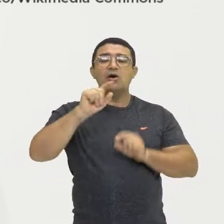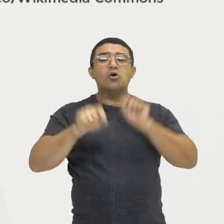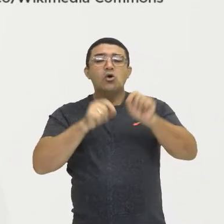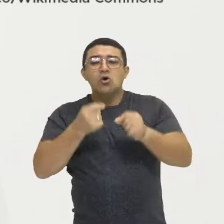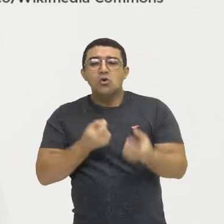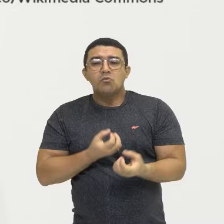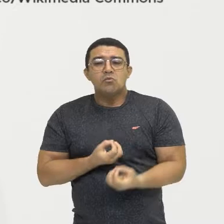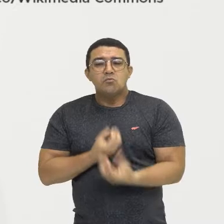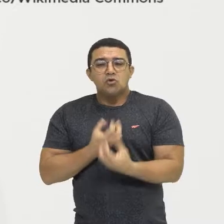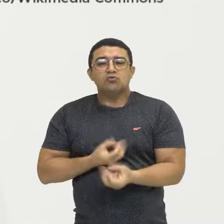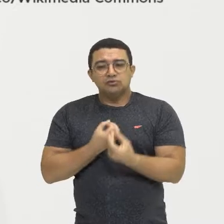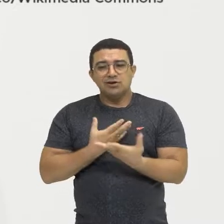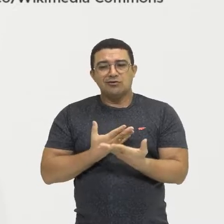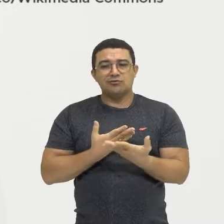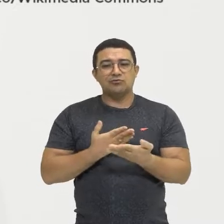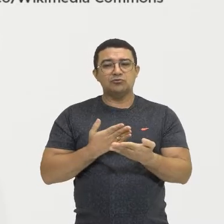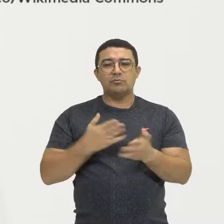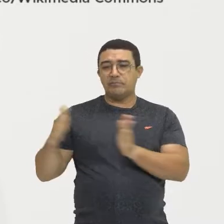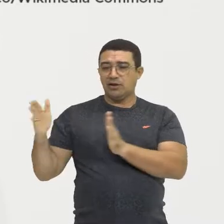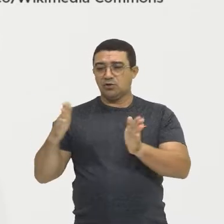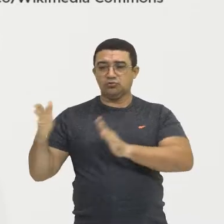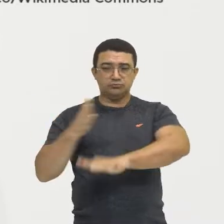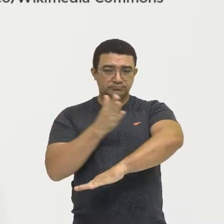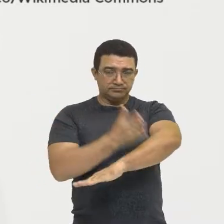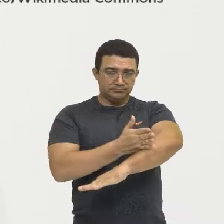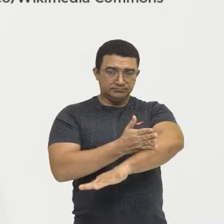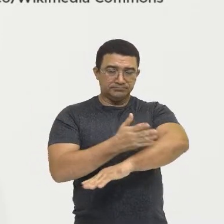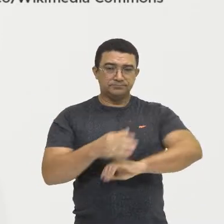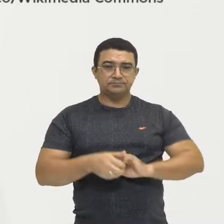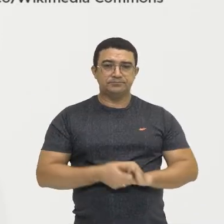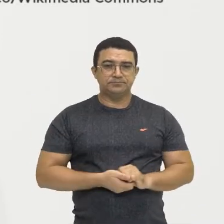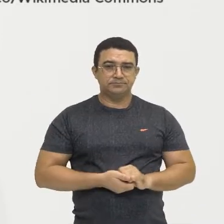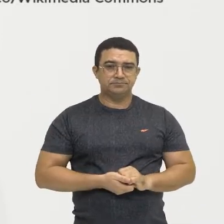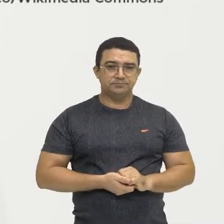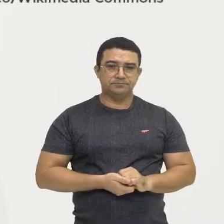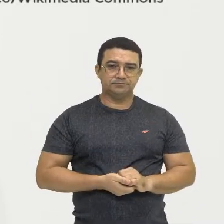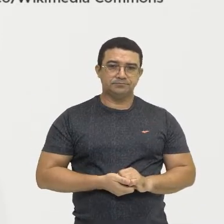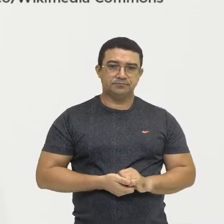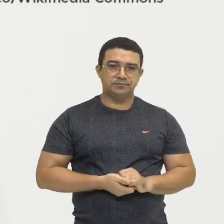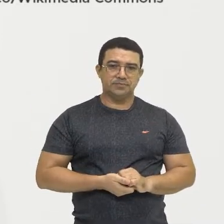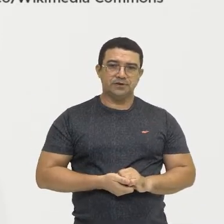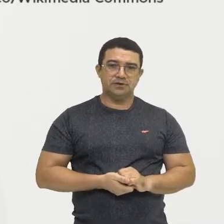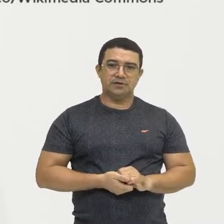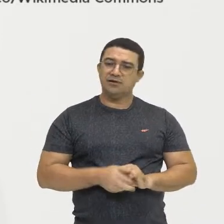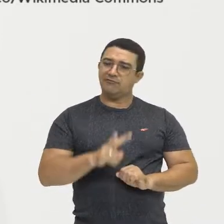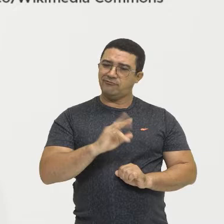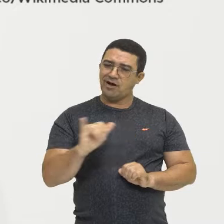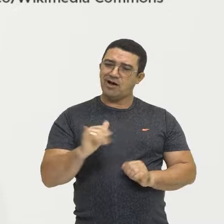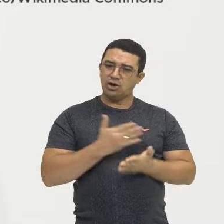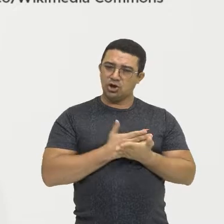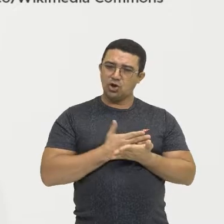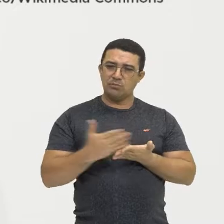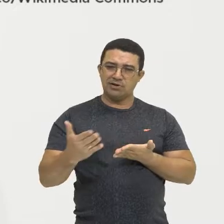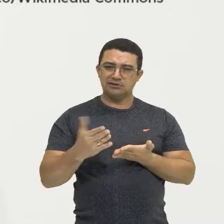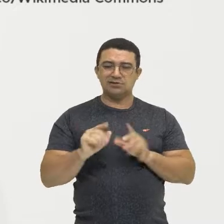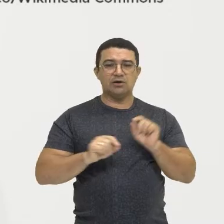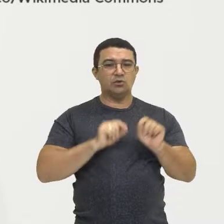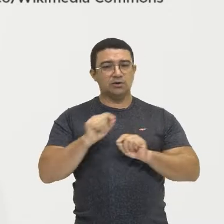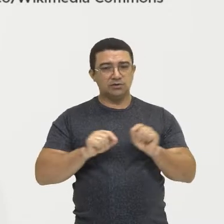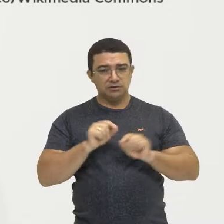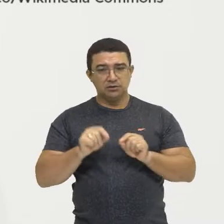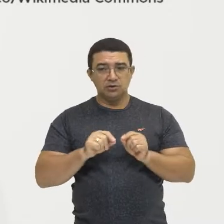produção da Idade Média, correto? Então, ele vai se iniciar, né, exatamente